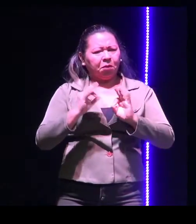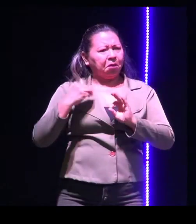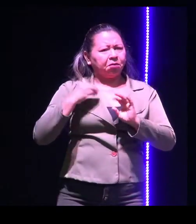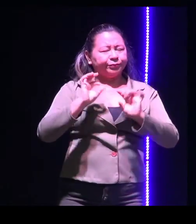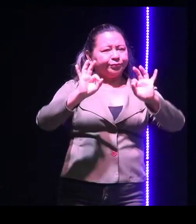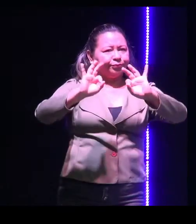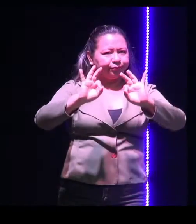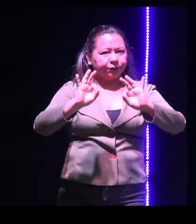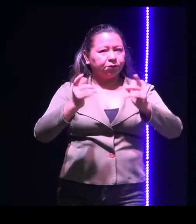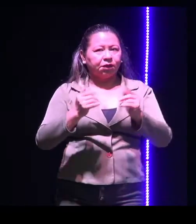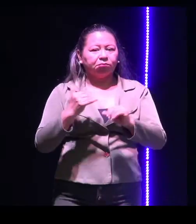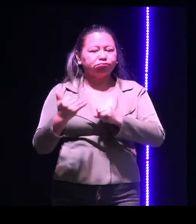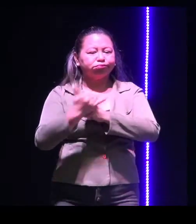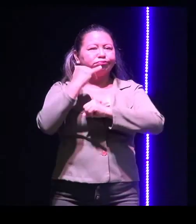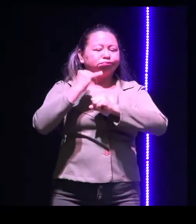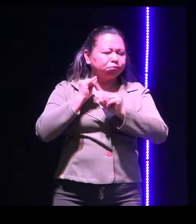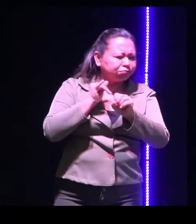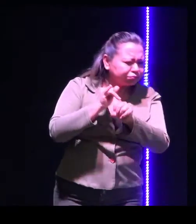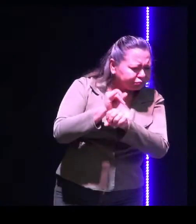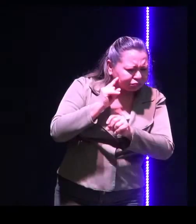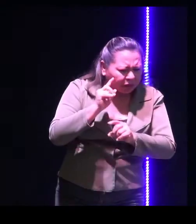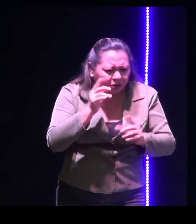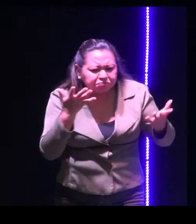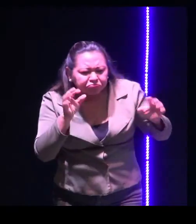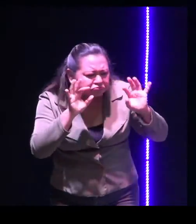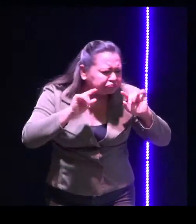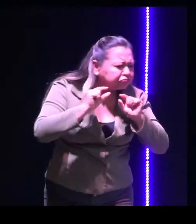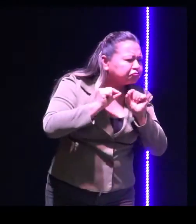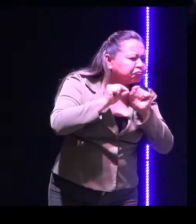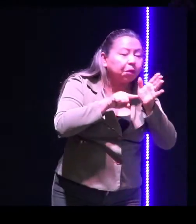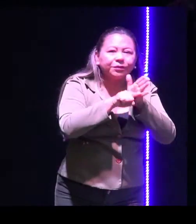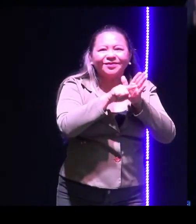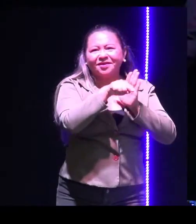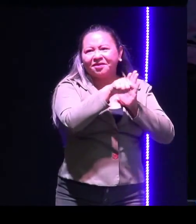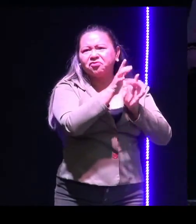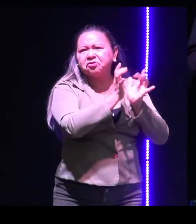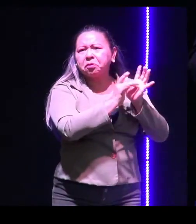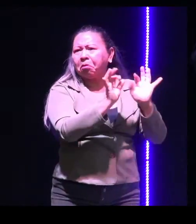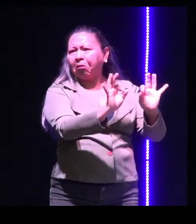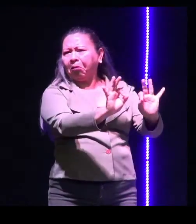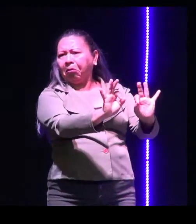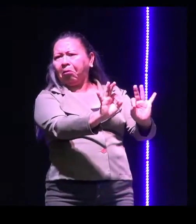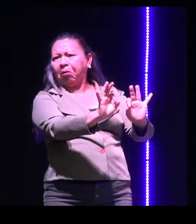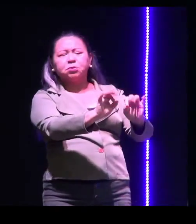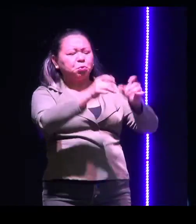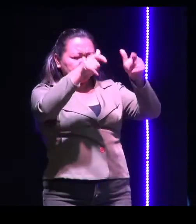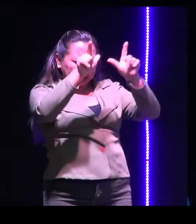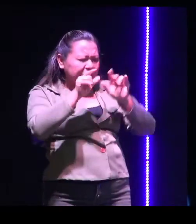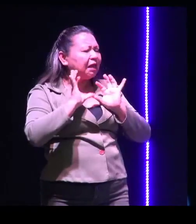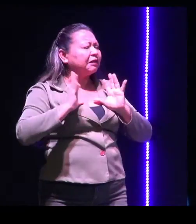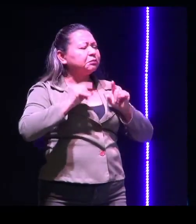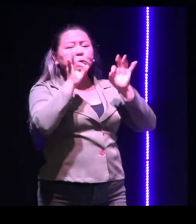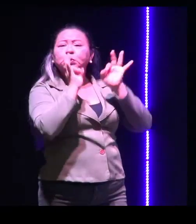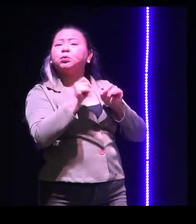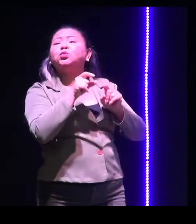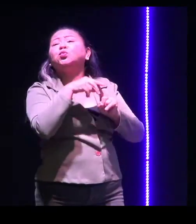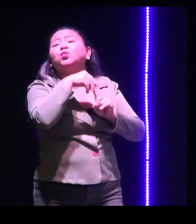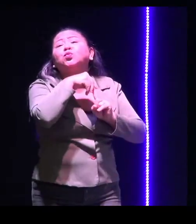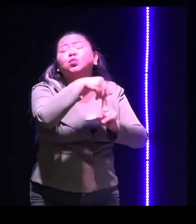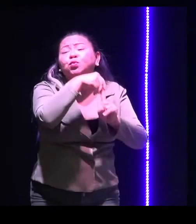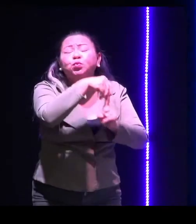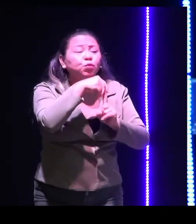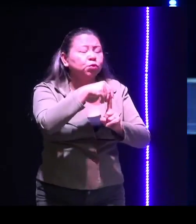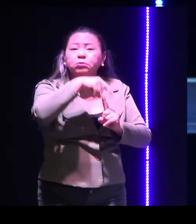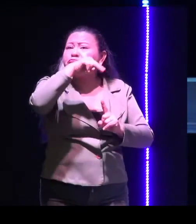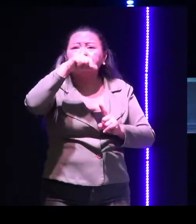e nenhum engano foi encontrado na sua boca. Jesus, ele não pecou, ele foi o único, ele